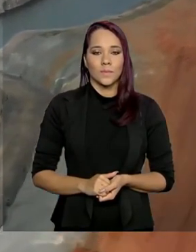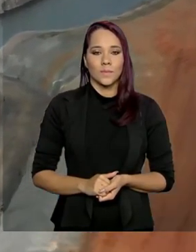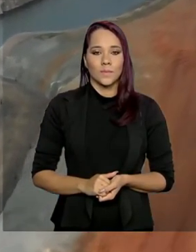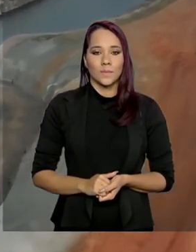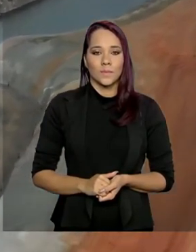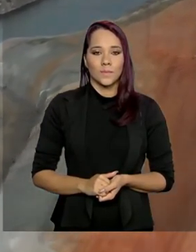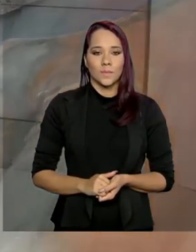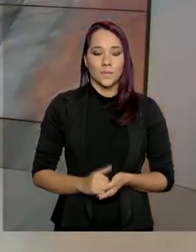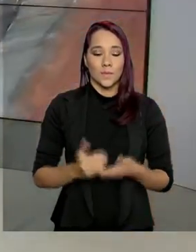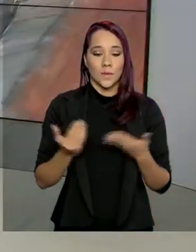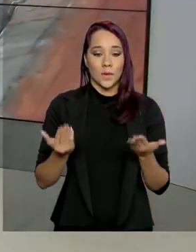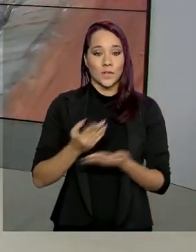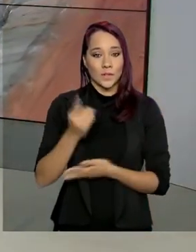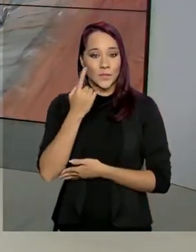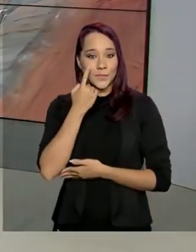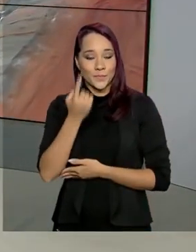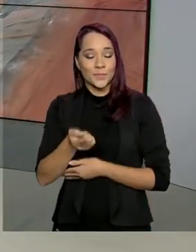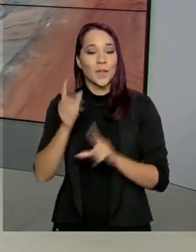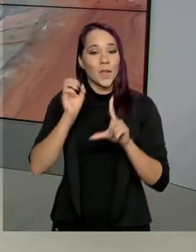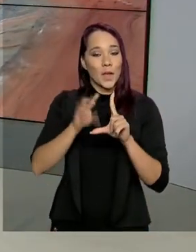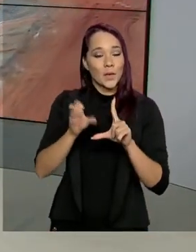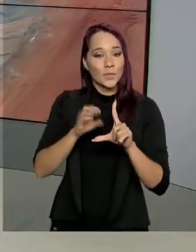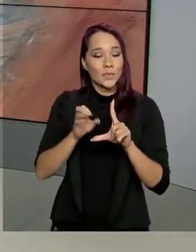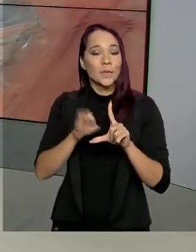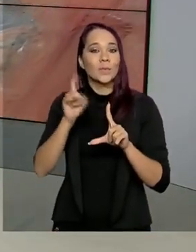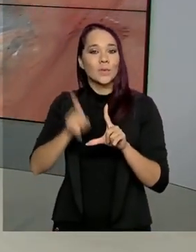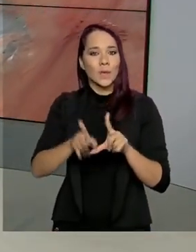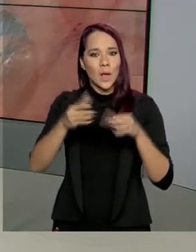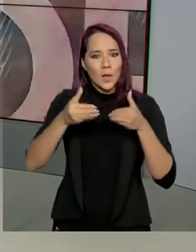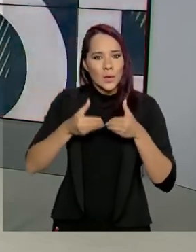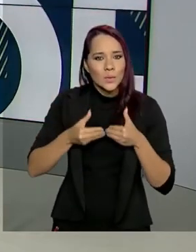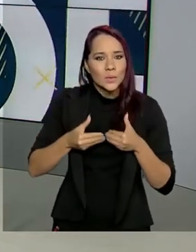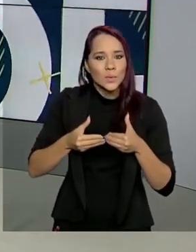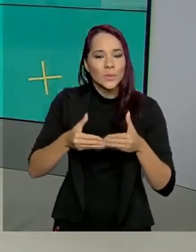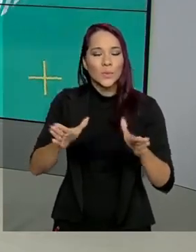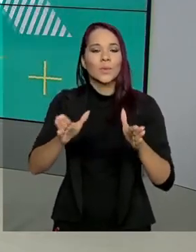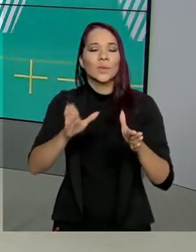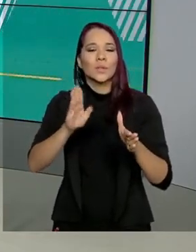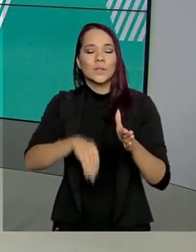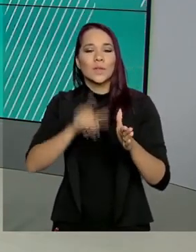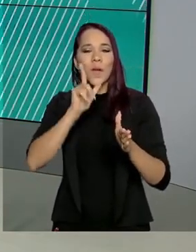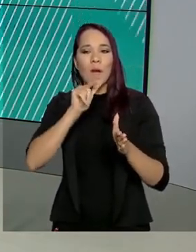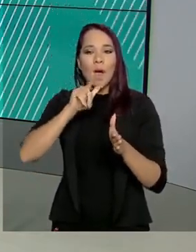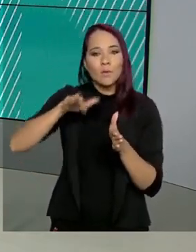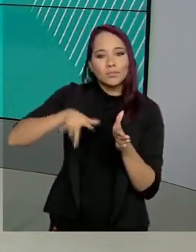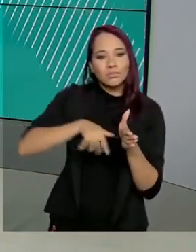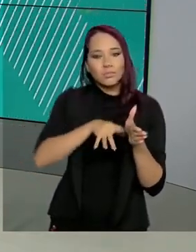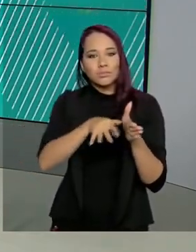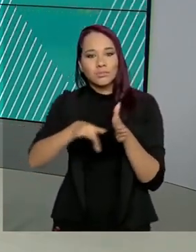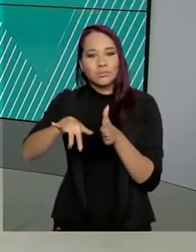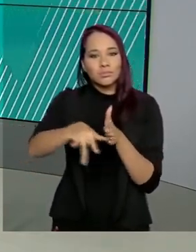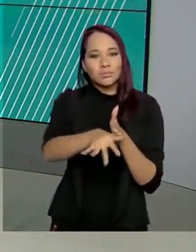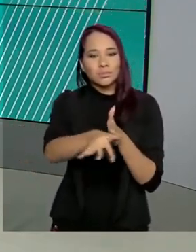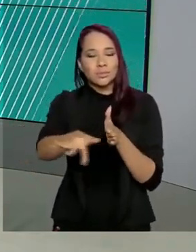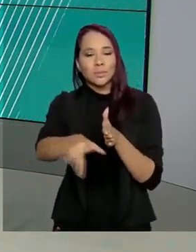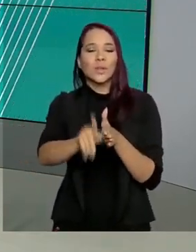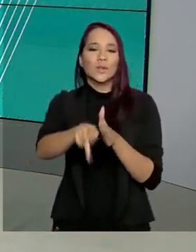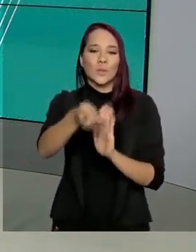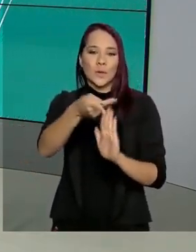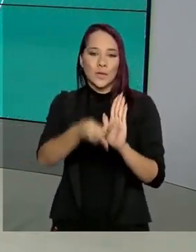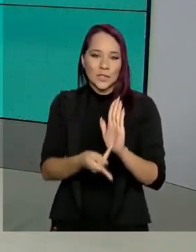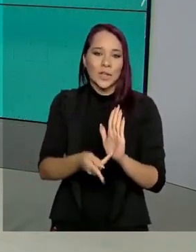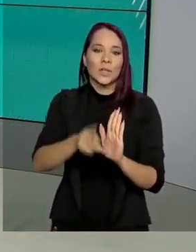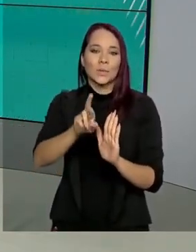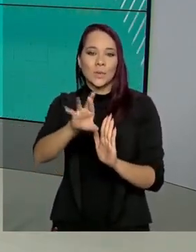e nós acompanhamos ao vivo imagens o acionamento da comporta responsável pela chegada das águas do eixo norte do projeto